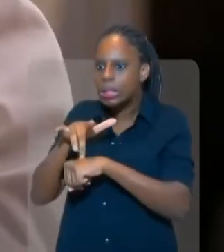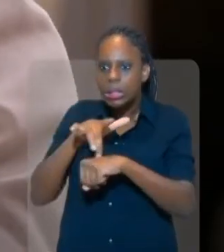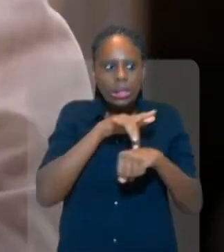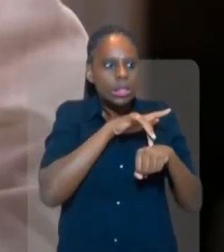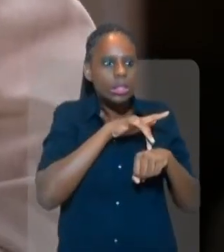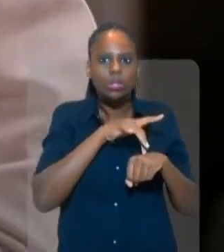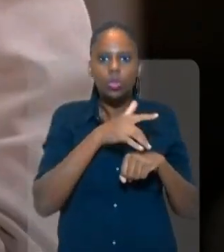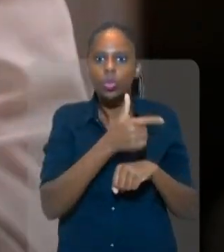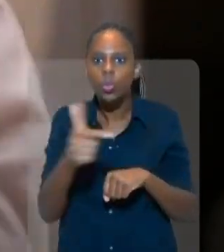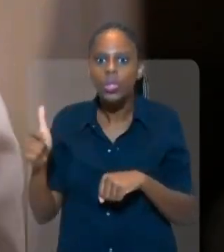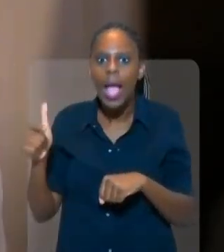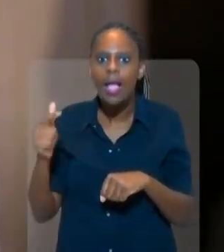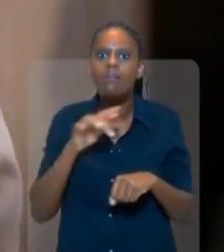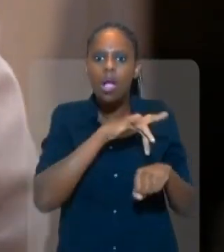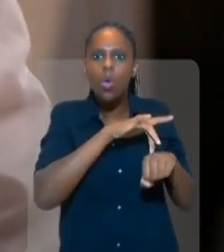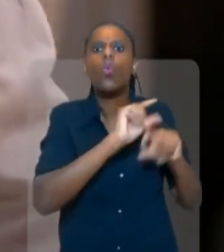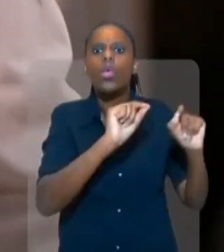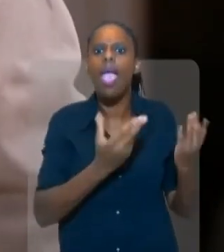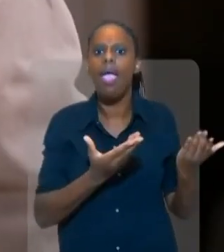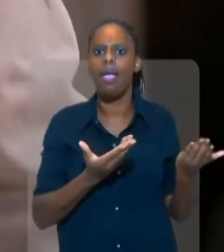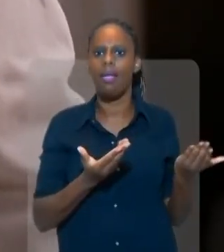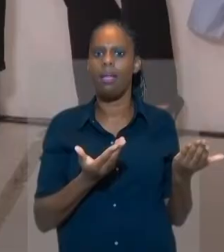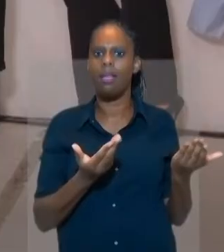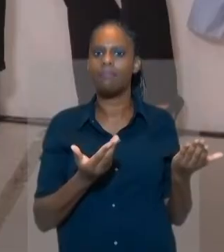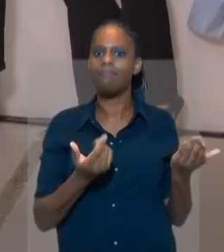indignar com isso, você vai se indignar com o quê?